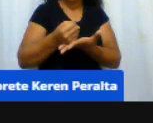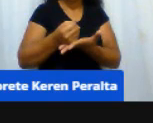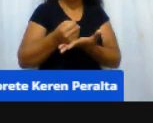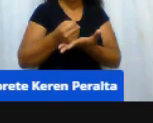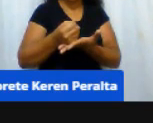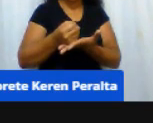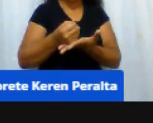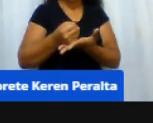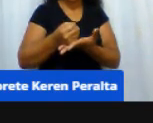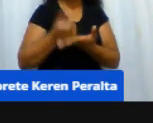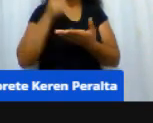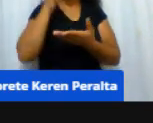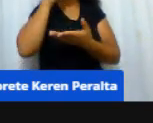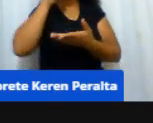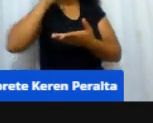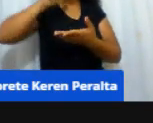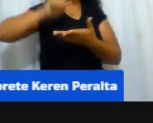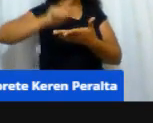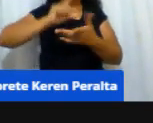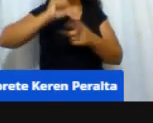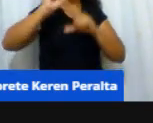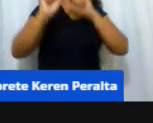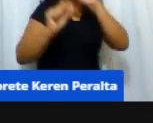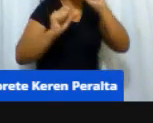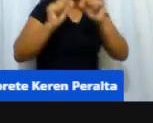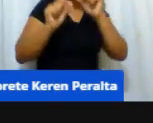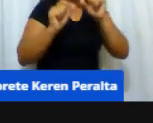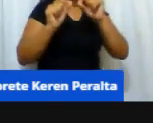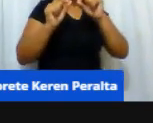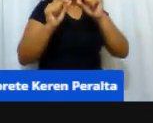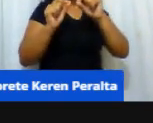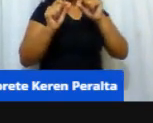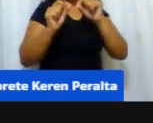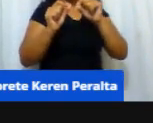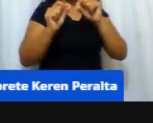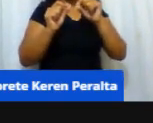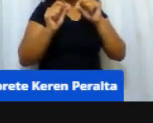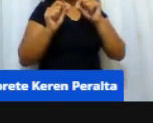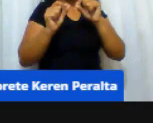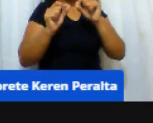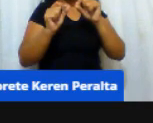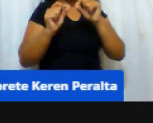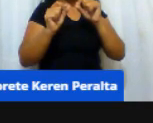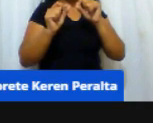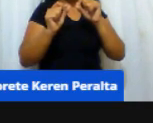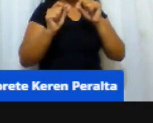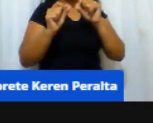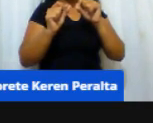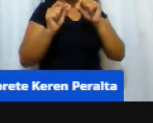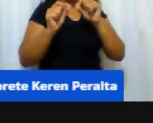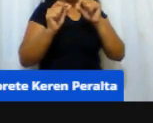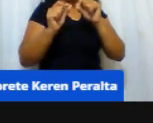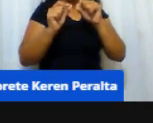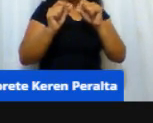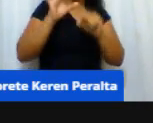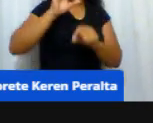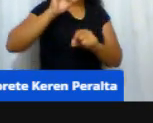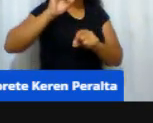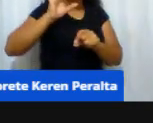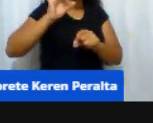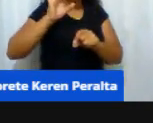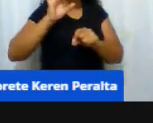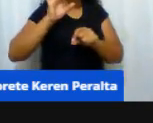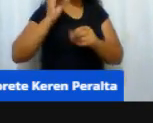convencemos-nos do que seguramente trata-se de um equívoco na diagramação da base